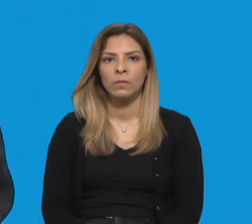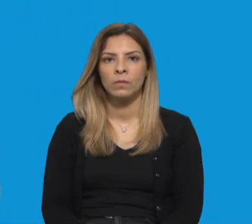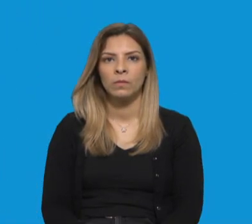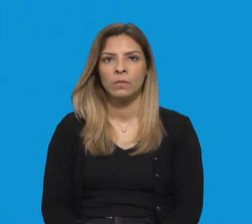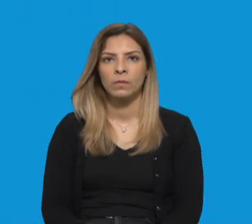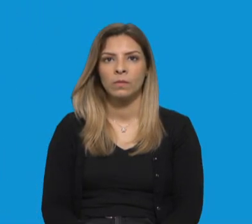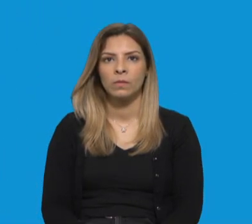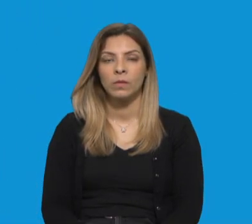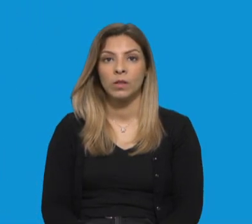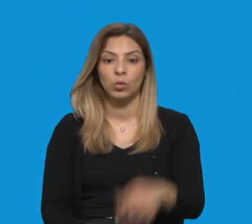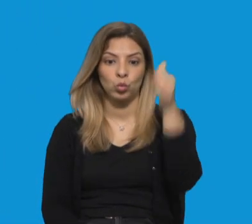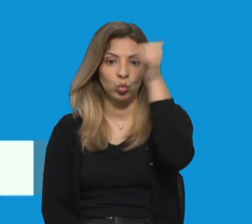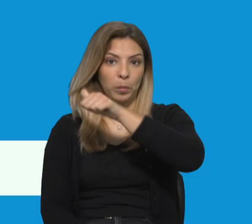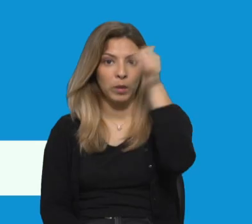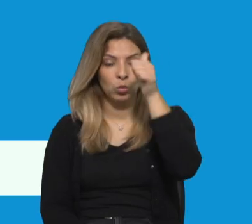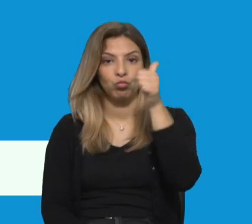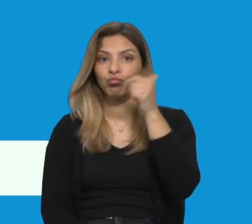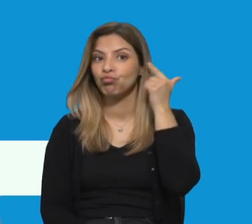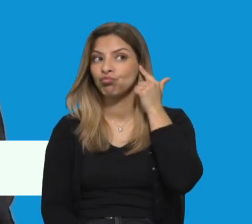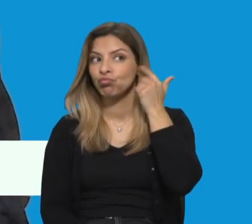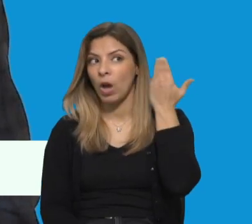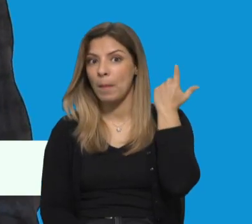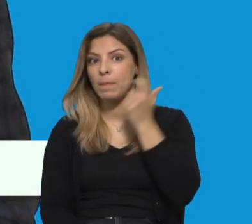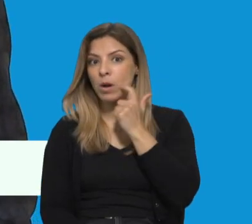O segundo domingo da Páscoa,